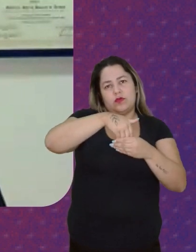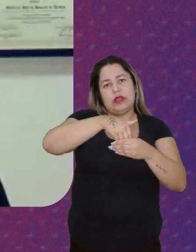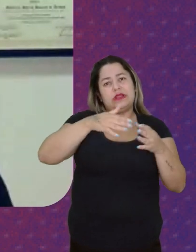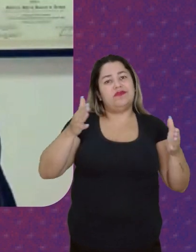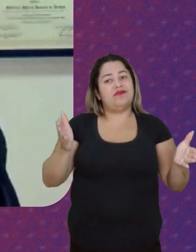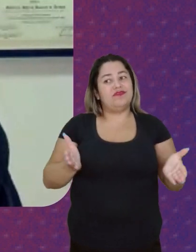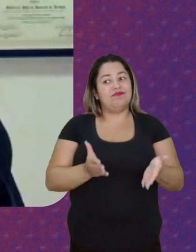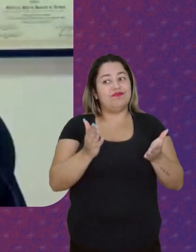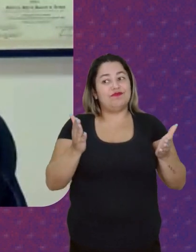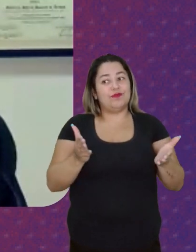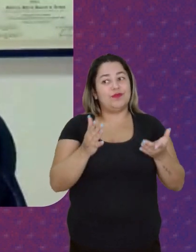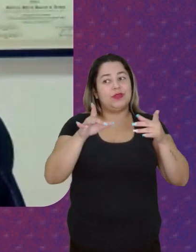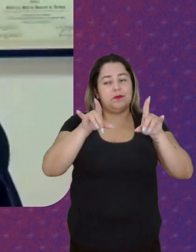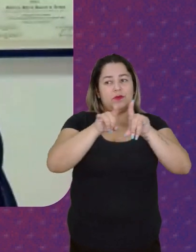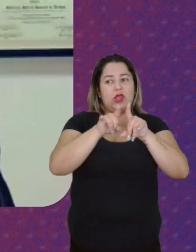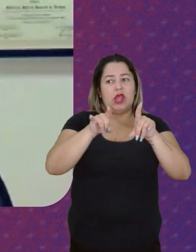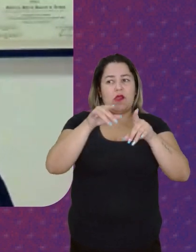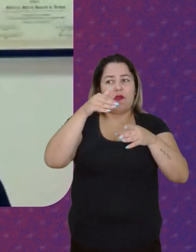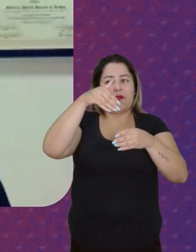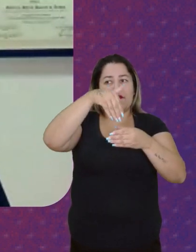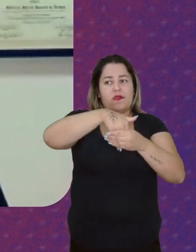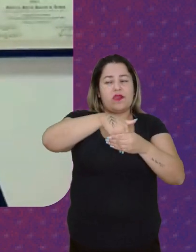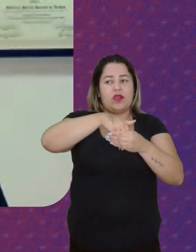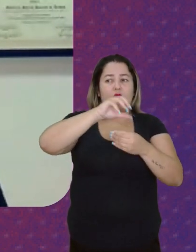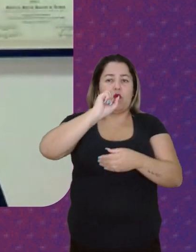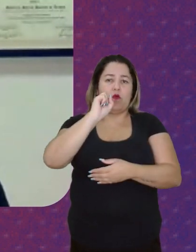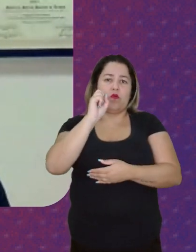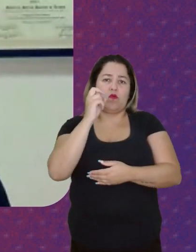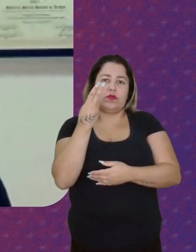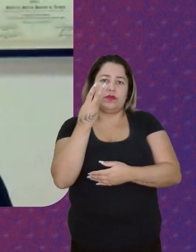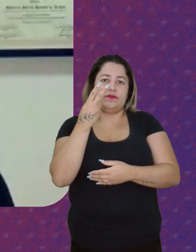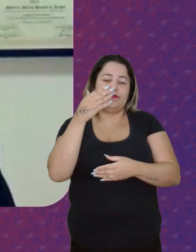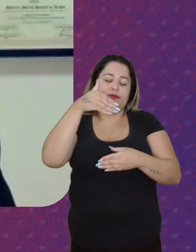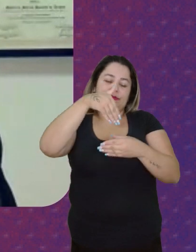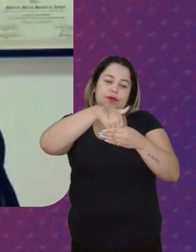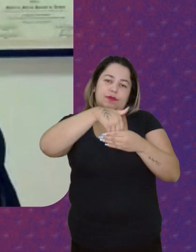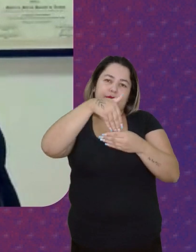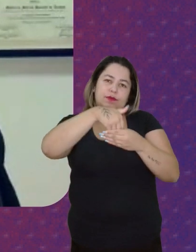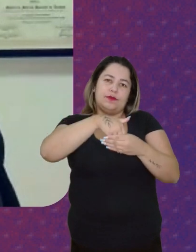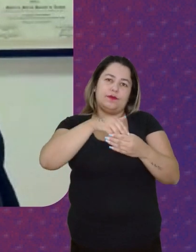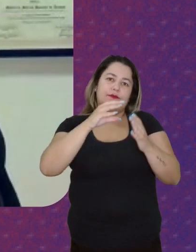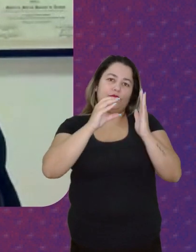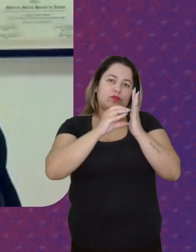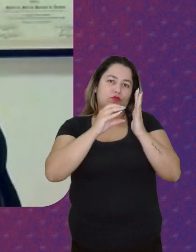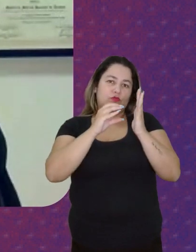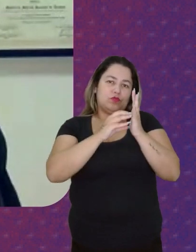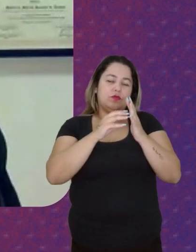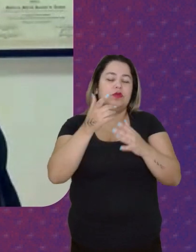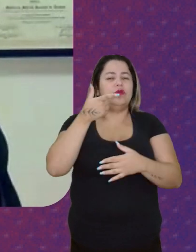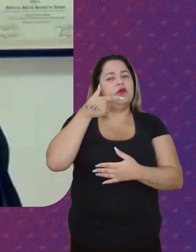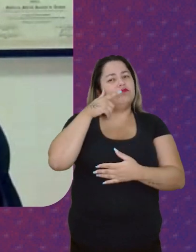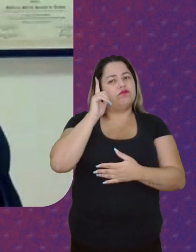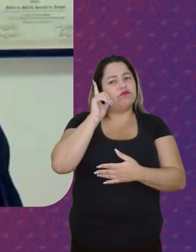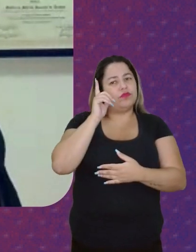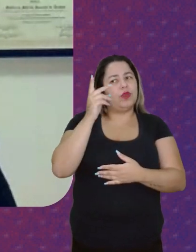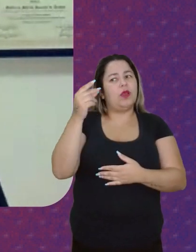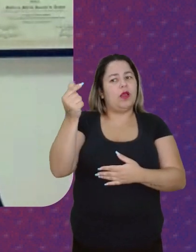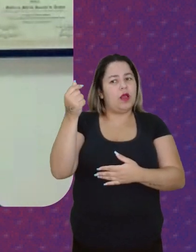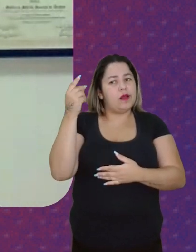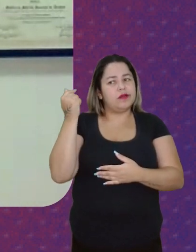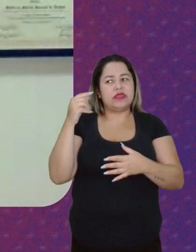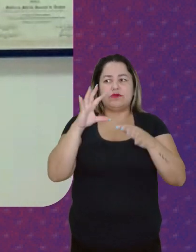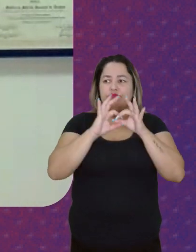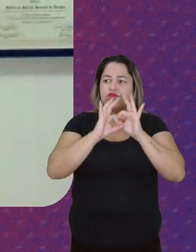impulsionar uma determinada candidatura ou determinadas candidaturas. Antigamente, elas eram permitidas